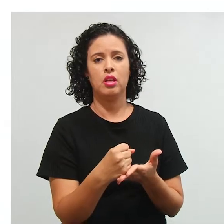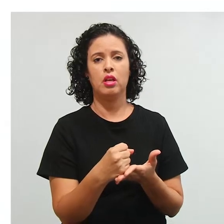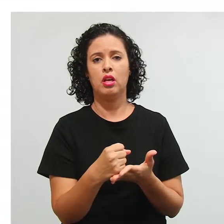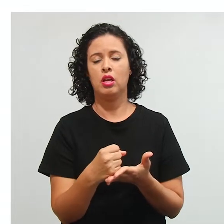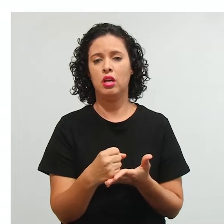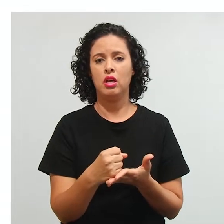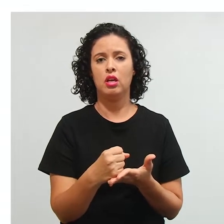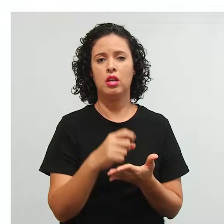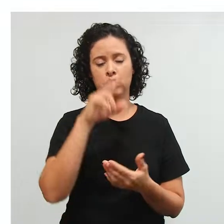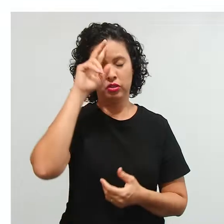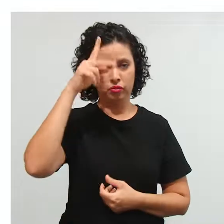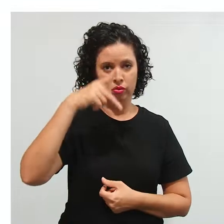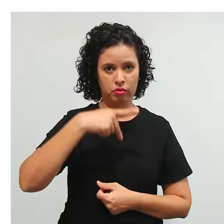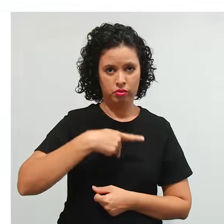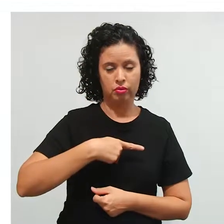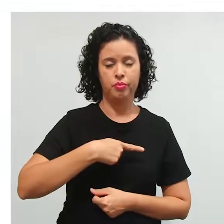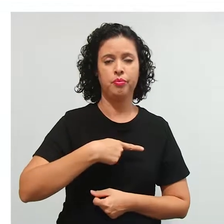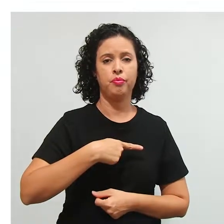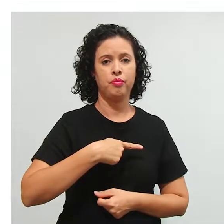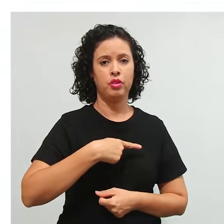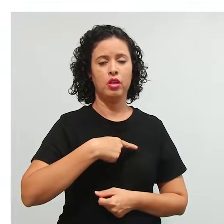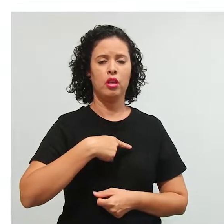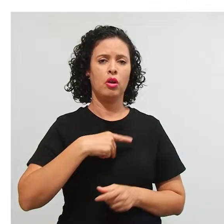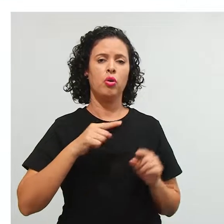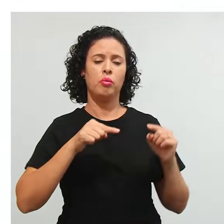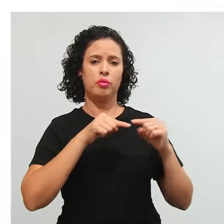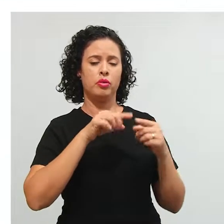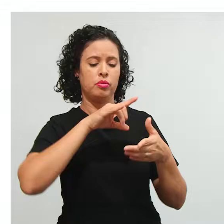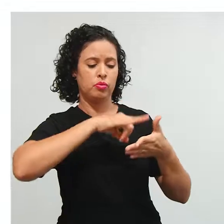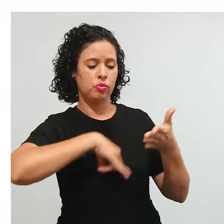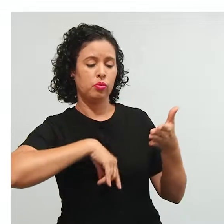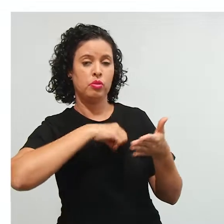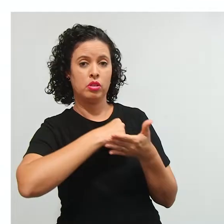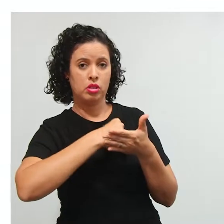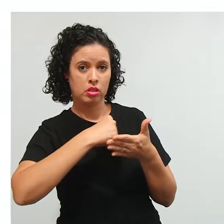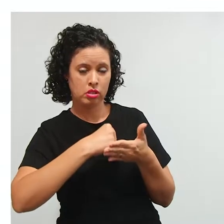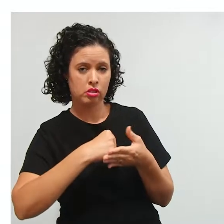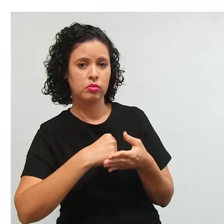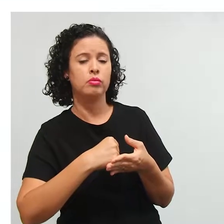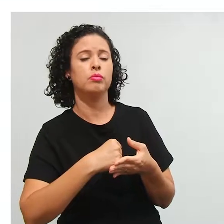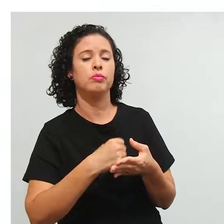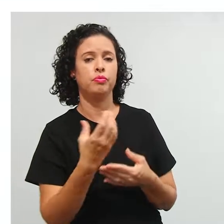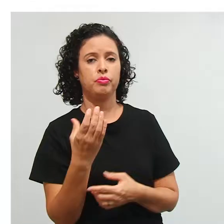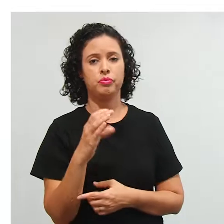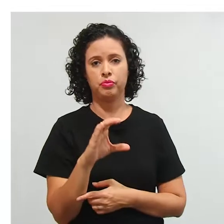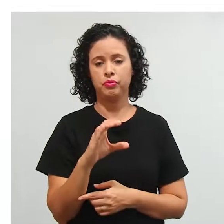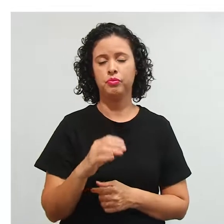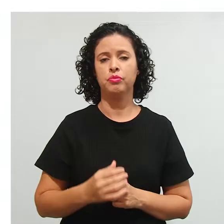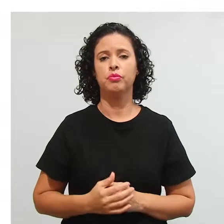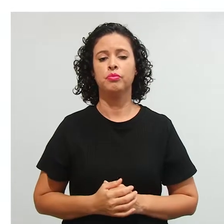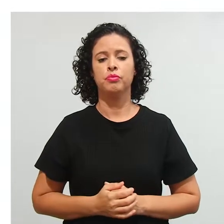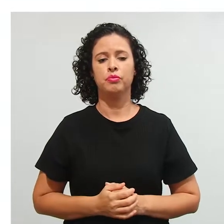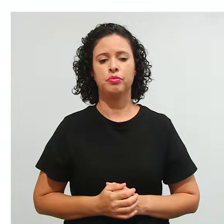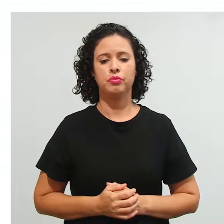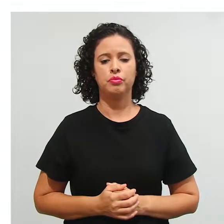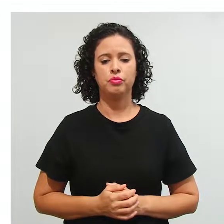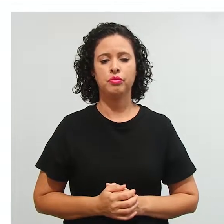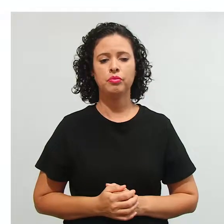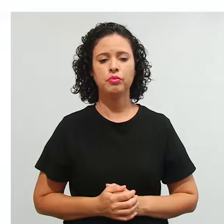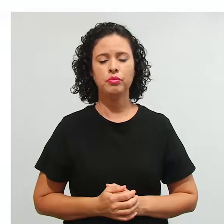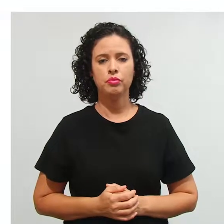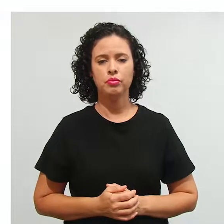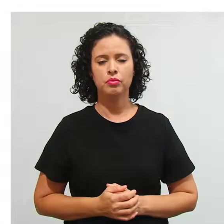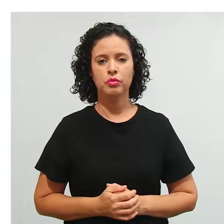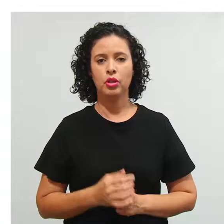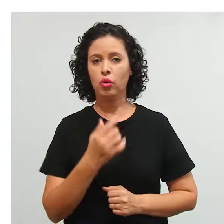individualizada conforme contrato da operação de crédito. Agora vamos falar de